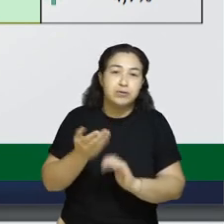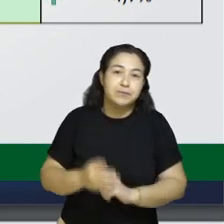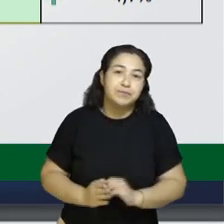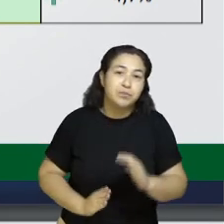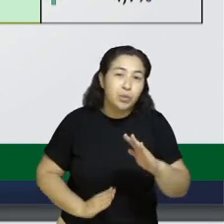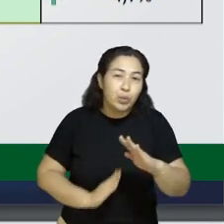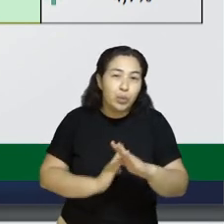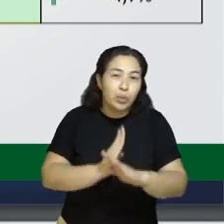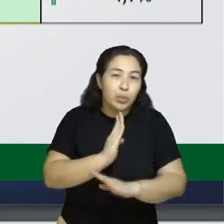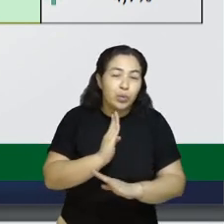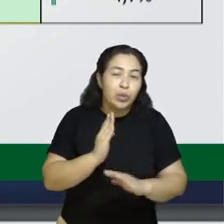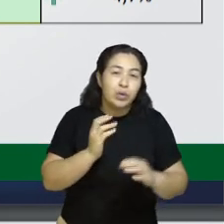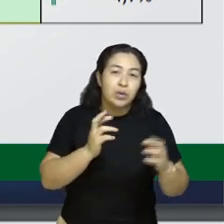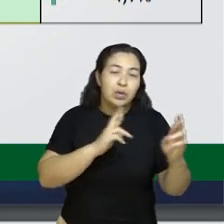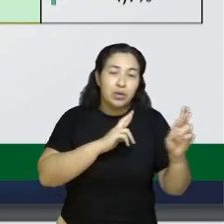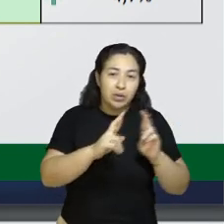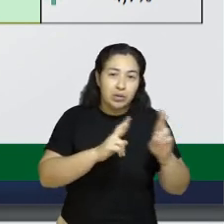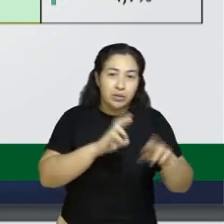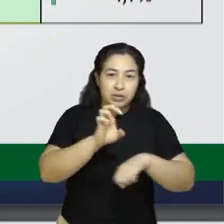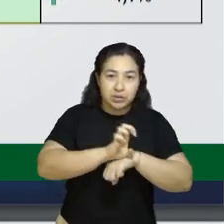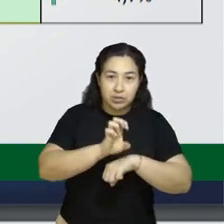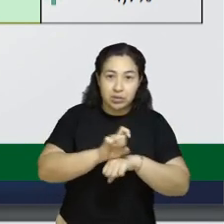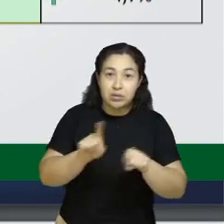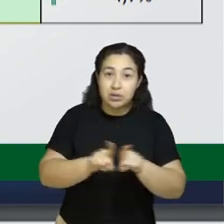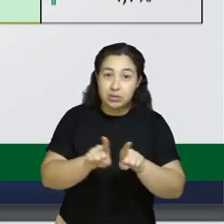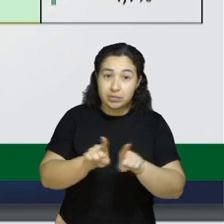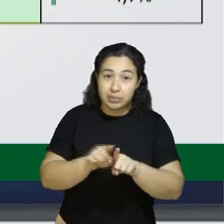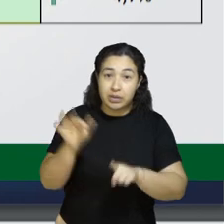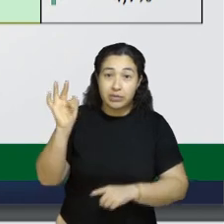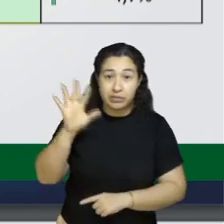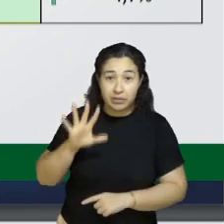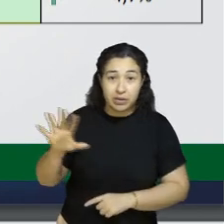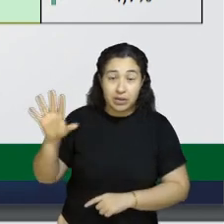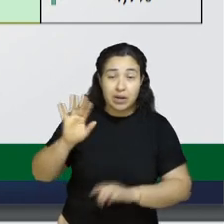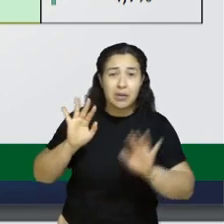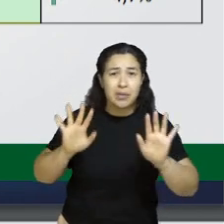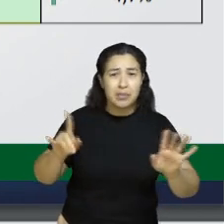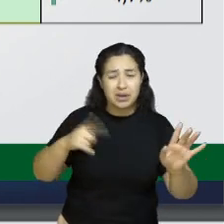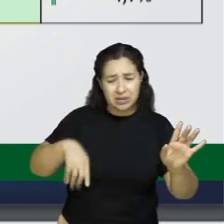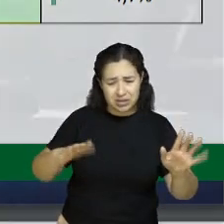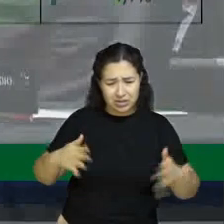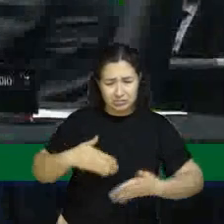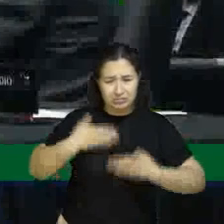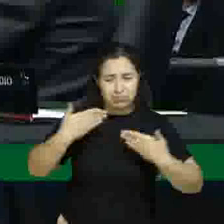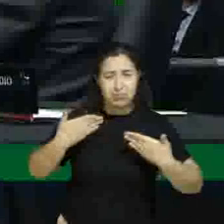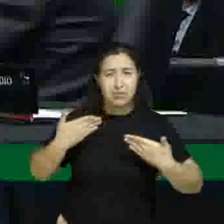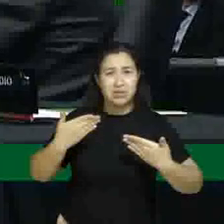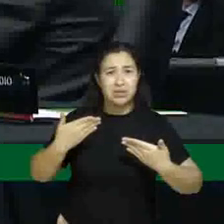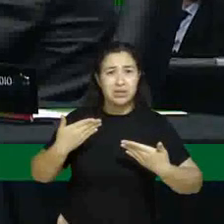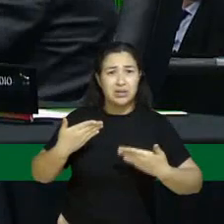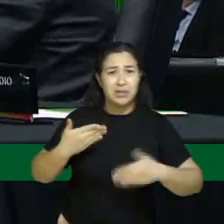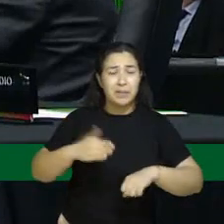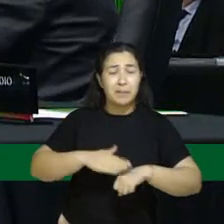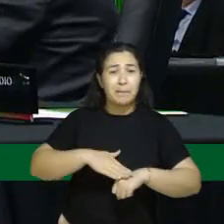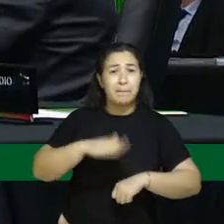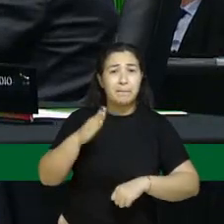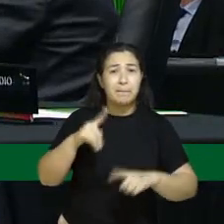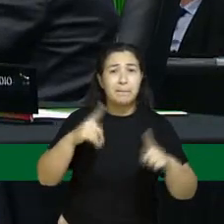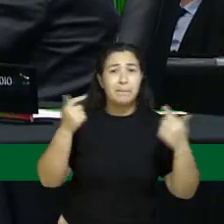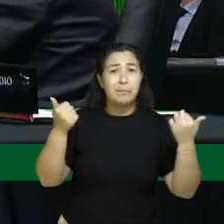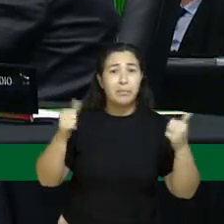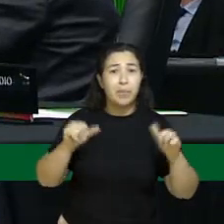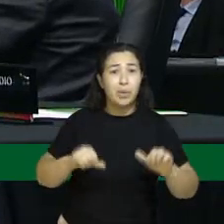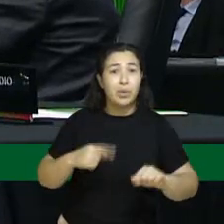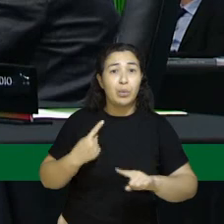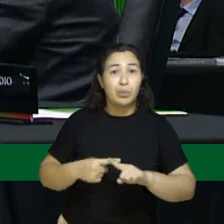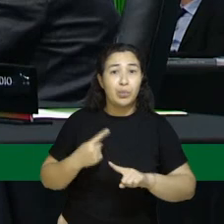rodovias estaduais como federais, mas o que surpreende mais são as rodovias... 30 segundos. são as rodovias concedidas